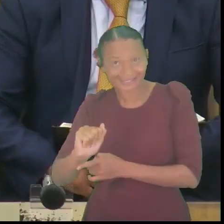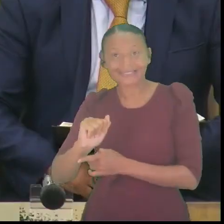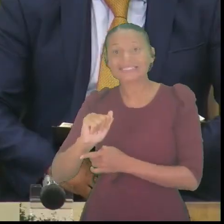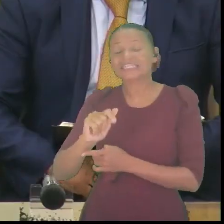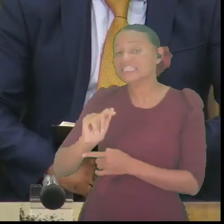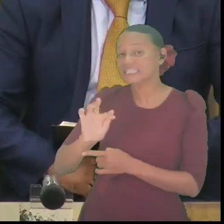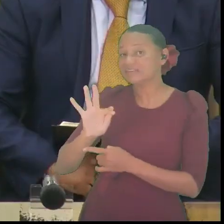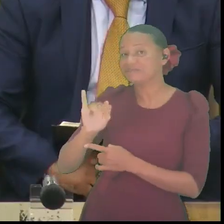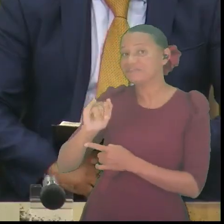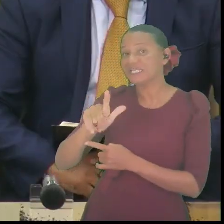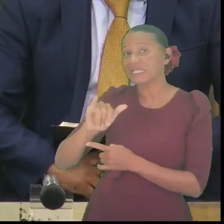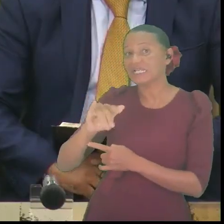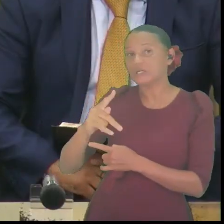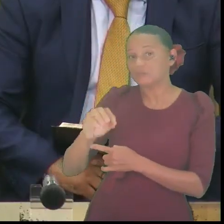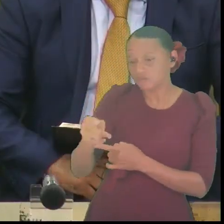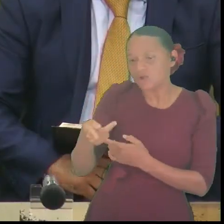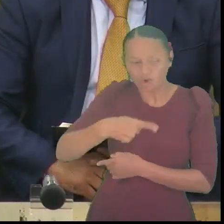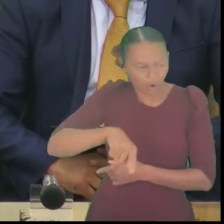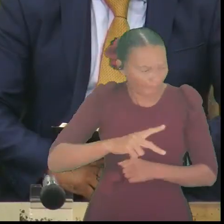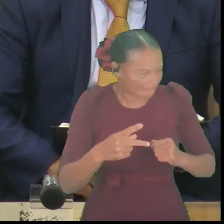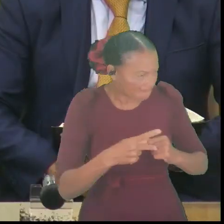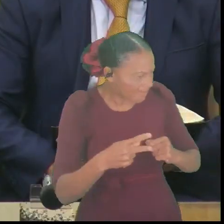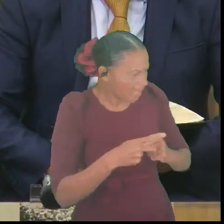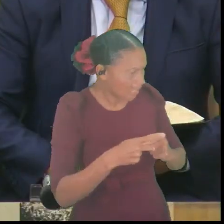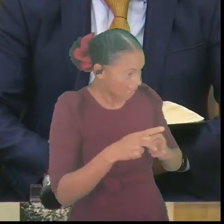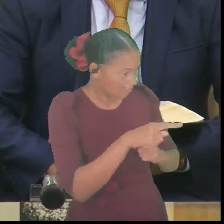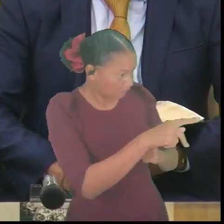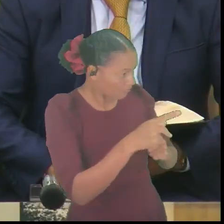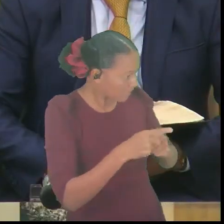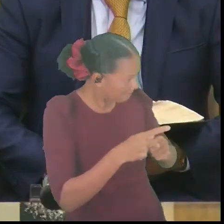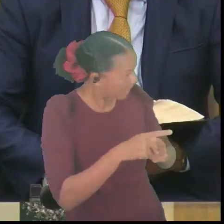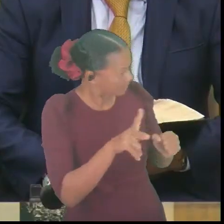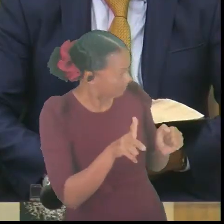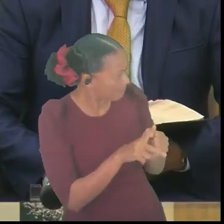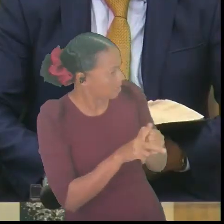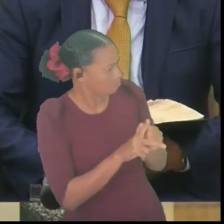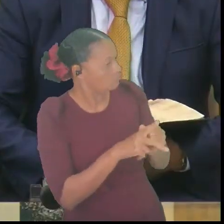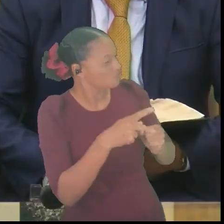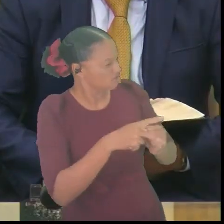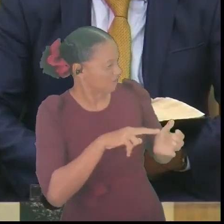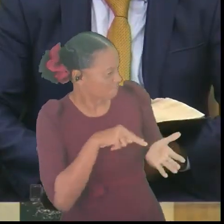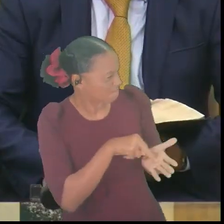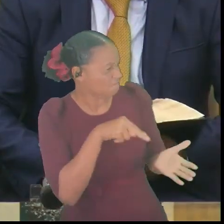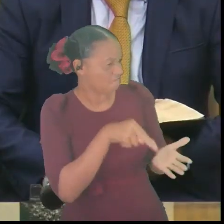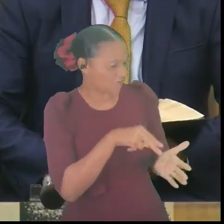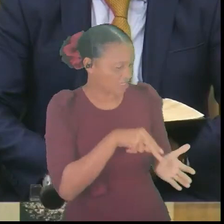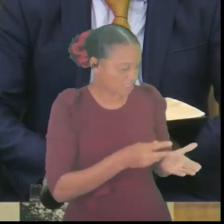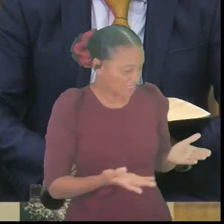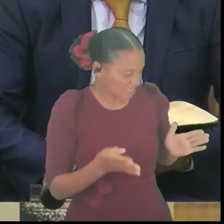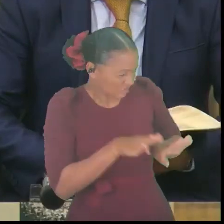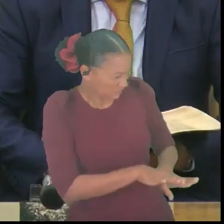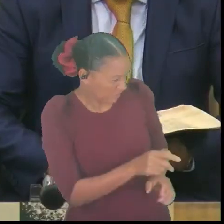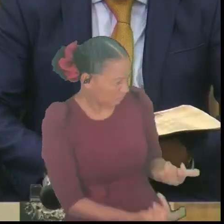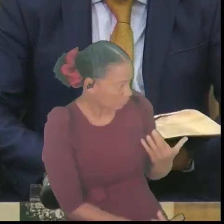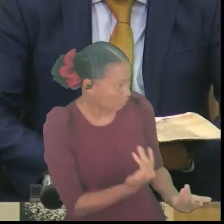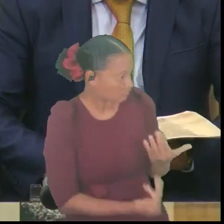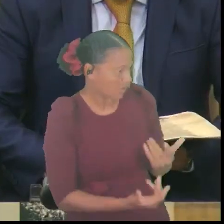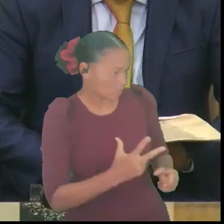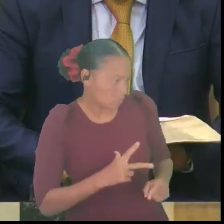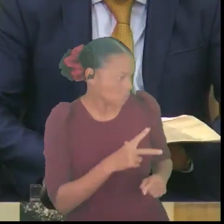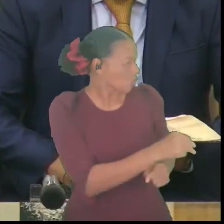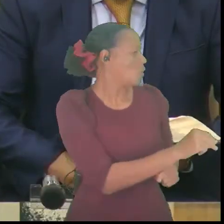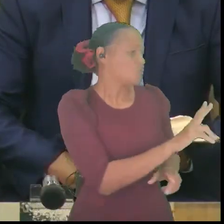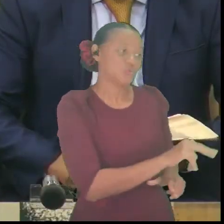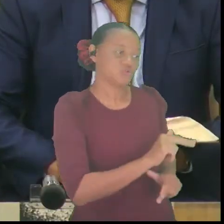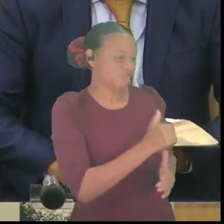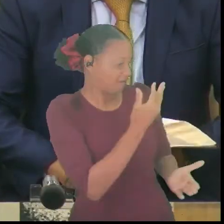és Pedro, sobre esta pedra eu edificarei a minha igreja, e as portas do inferno não prevalecerão contra